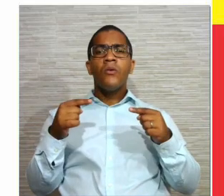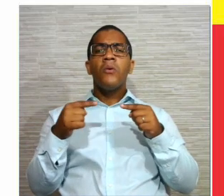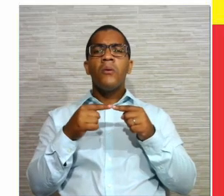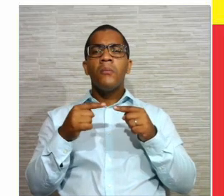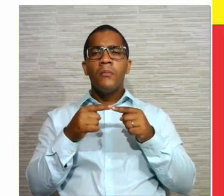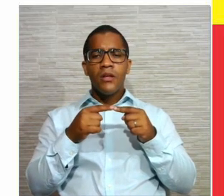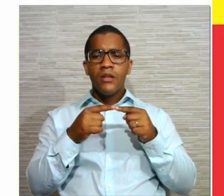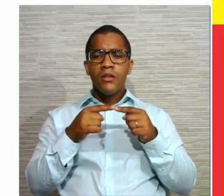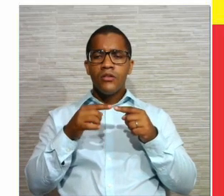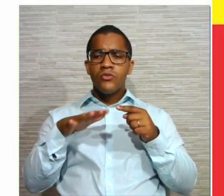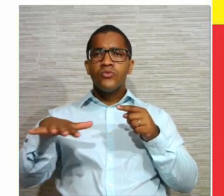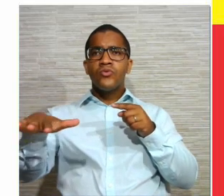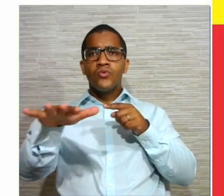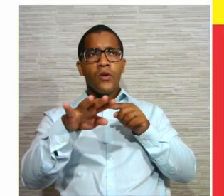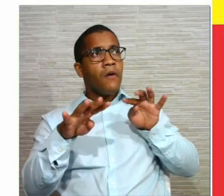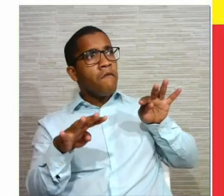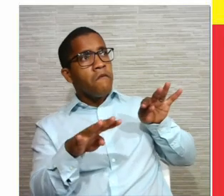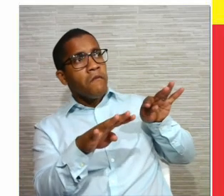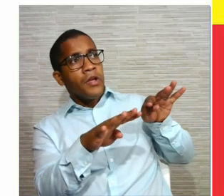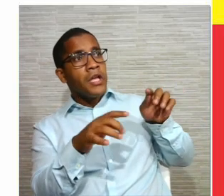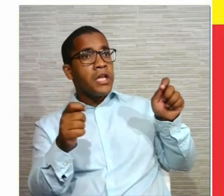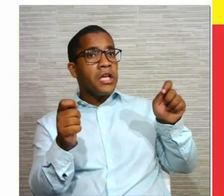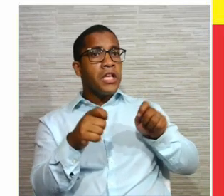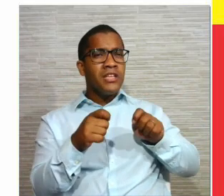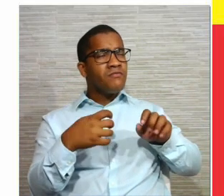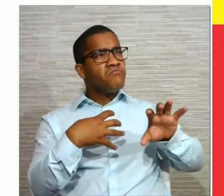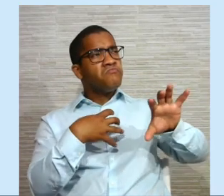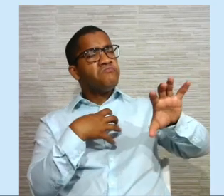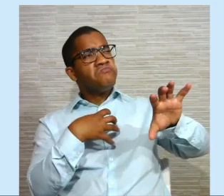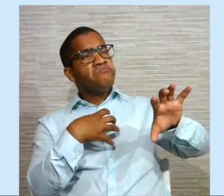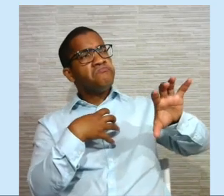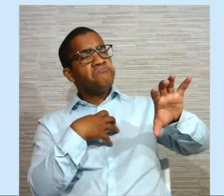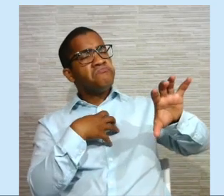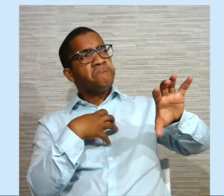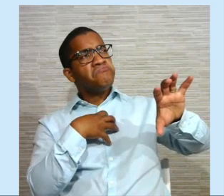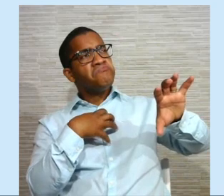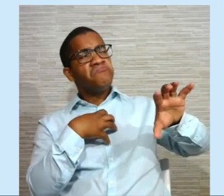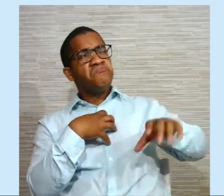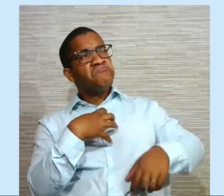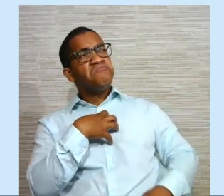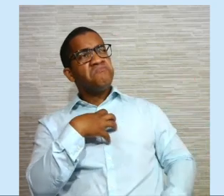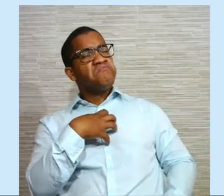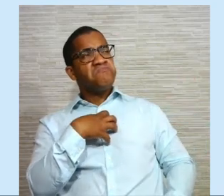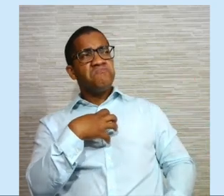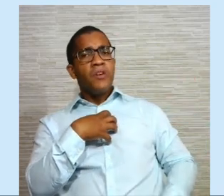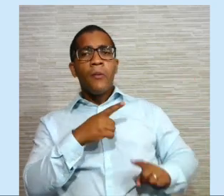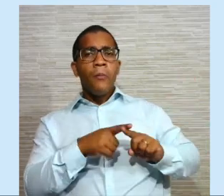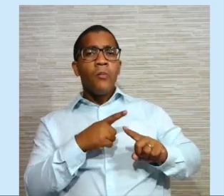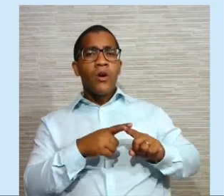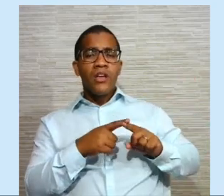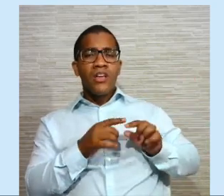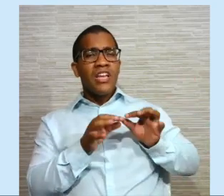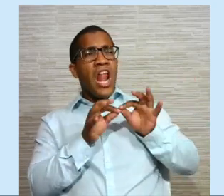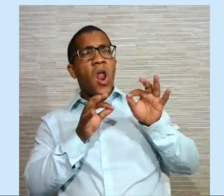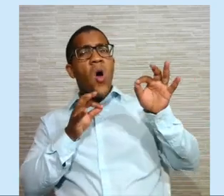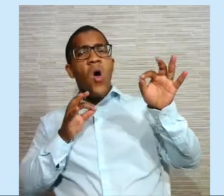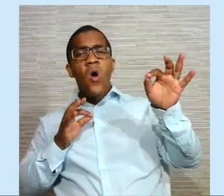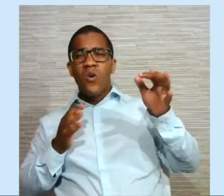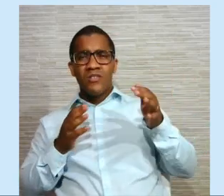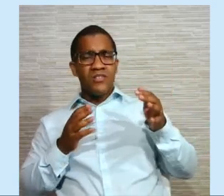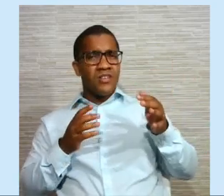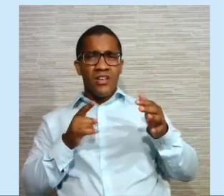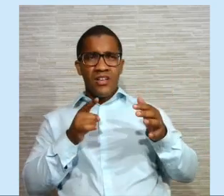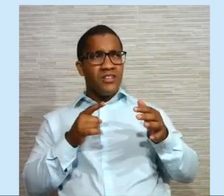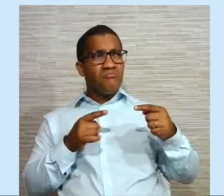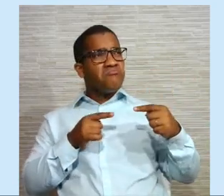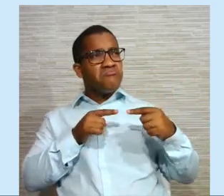distante, né, do público. Então o público já não conseguia mais se identificar tanto com aqueles artistas, porque eles estavam muito longe